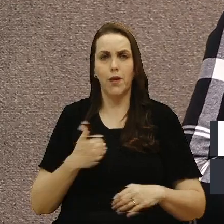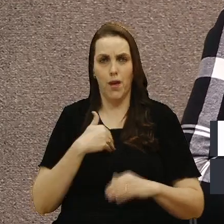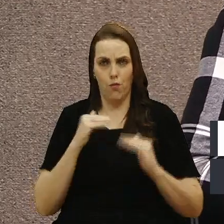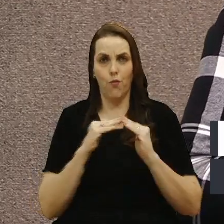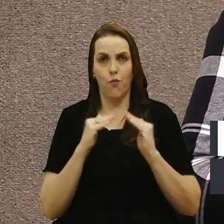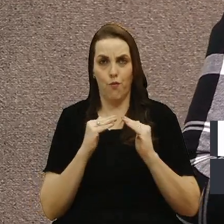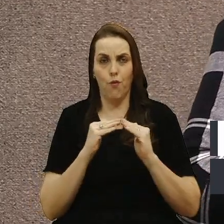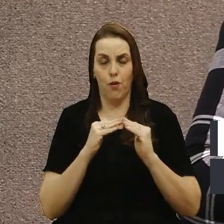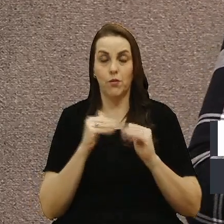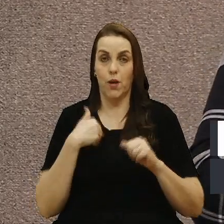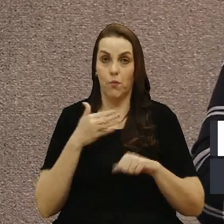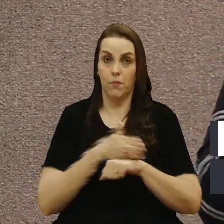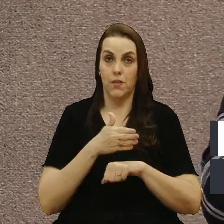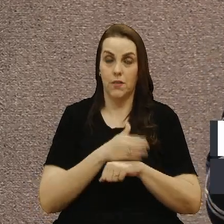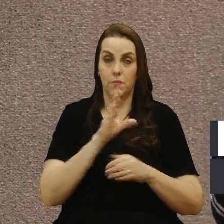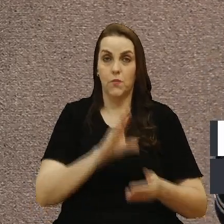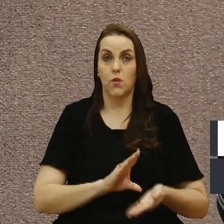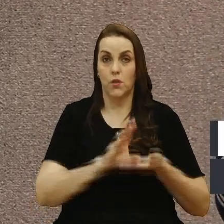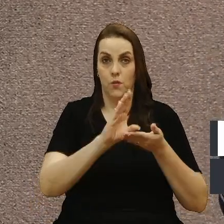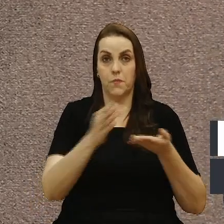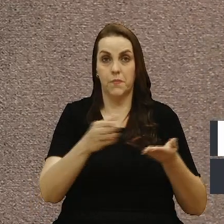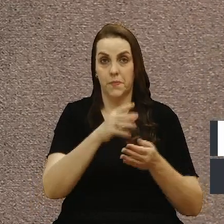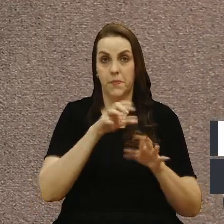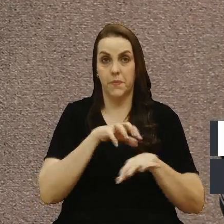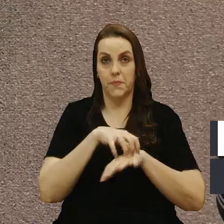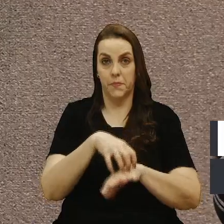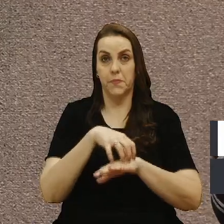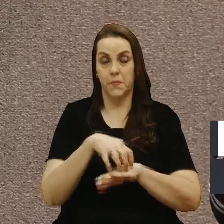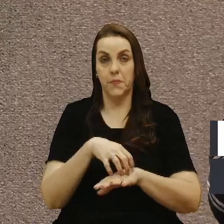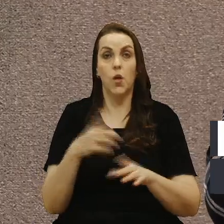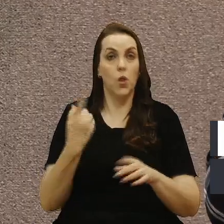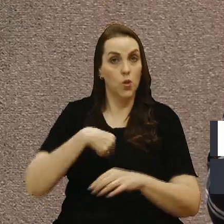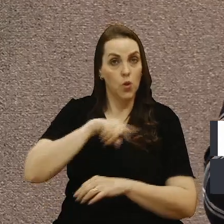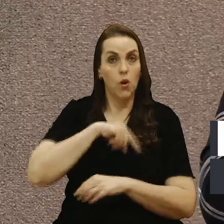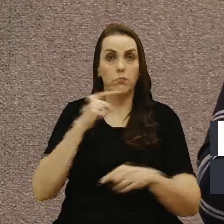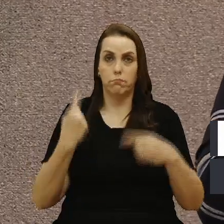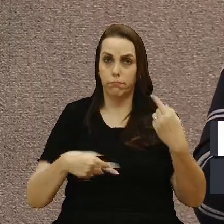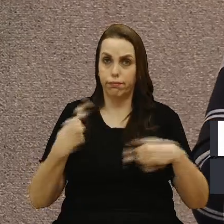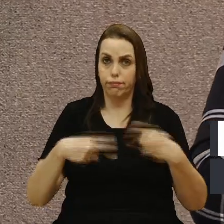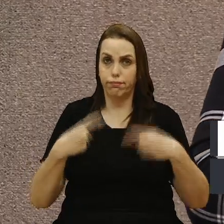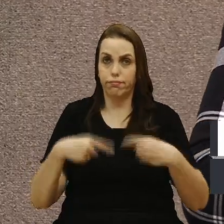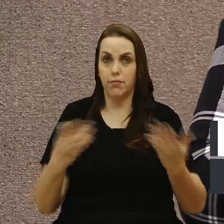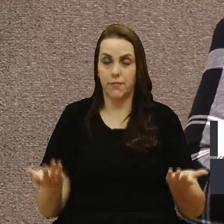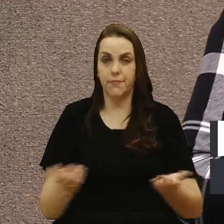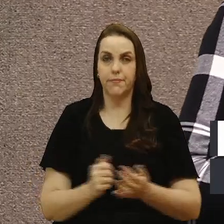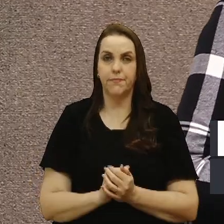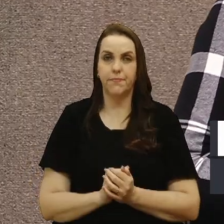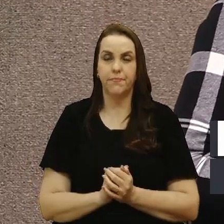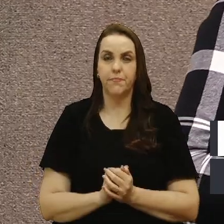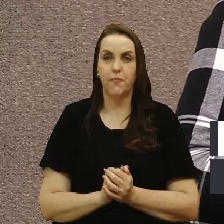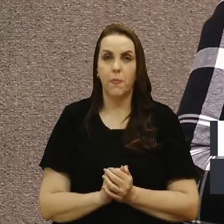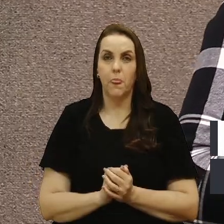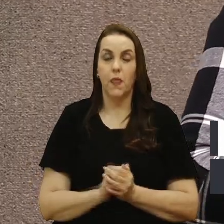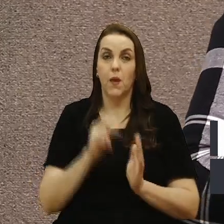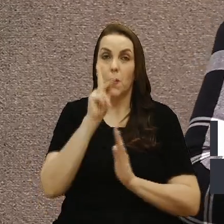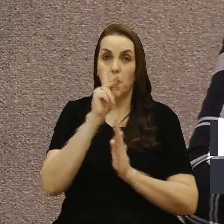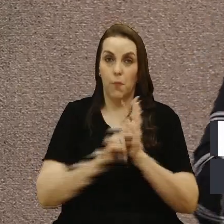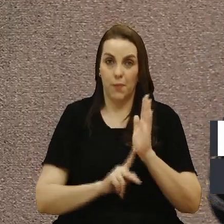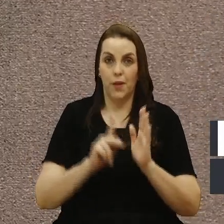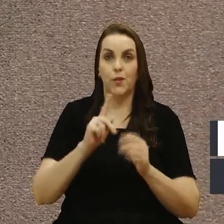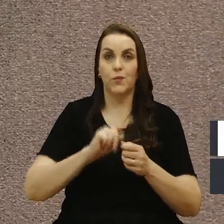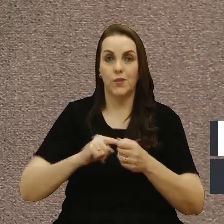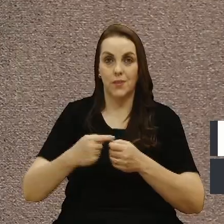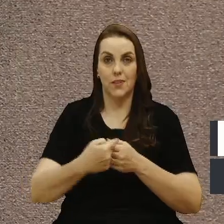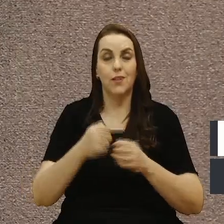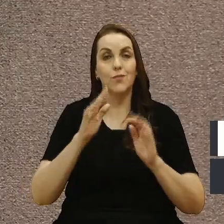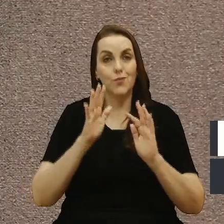da Comissão de Transporte, para que nós, de fato, debatamos esse assunto. E muito embora o plano municipal